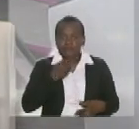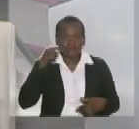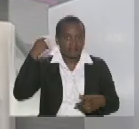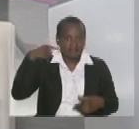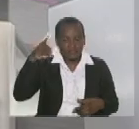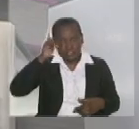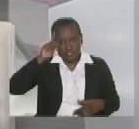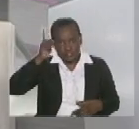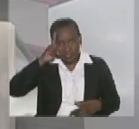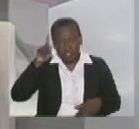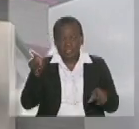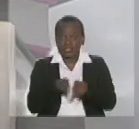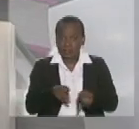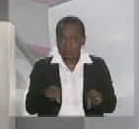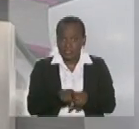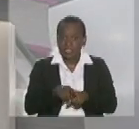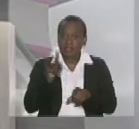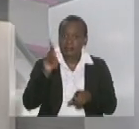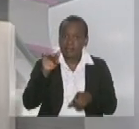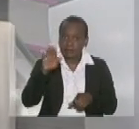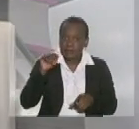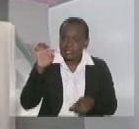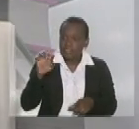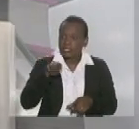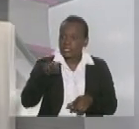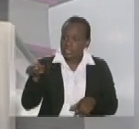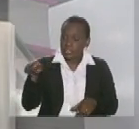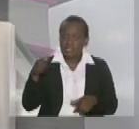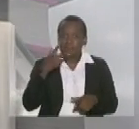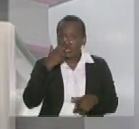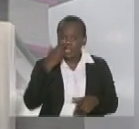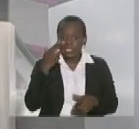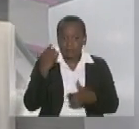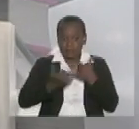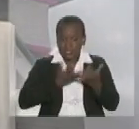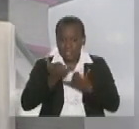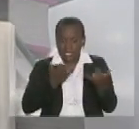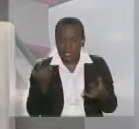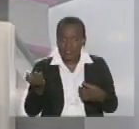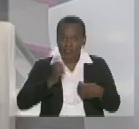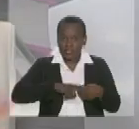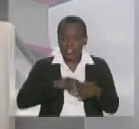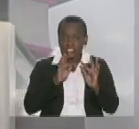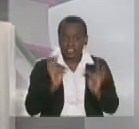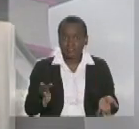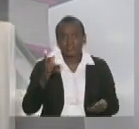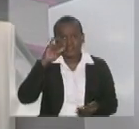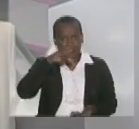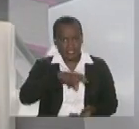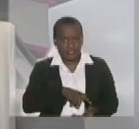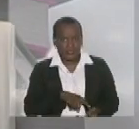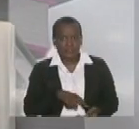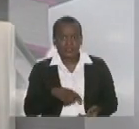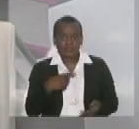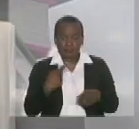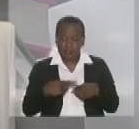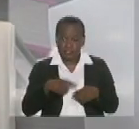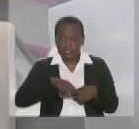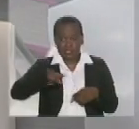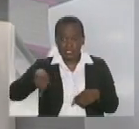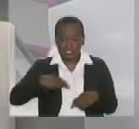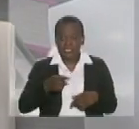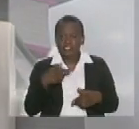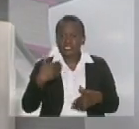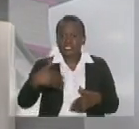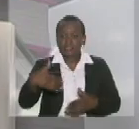menino maluquinho todo dia, e também dos pais, né? Porque, por incrível que pareça, brincar e voltar para o simples é difícil, né? A